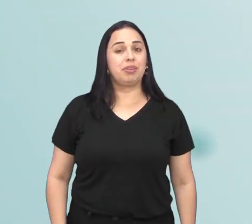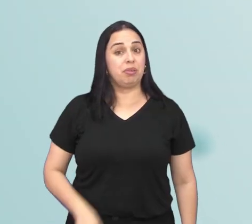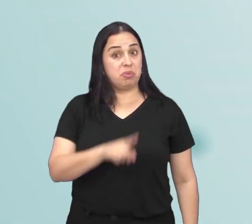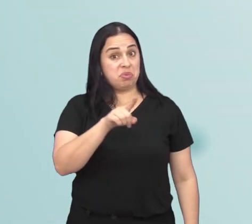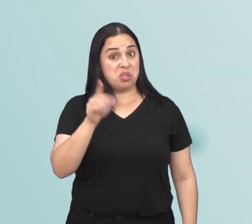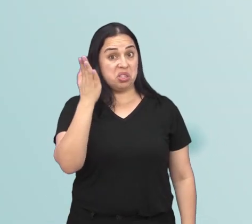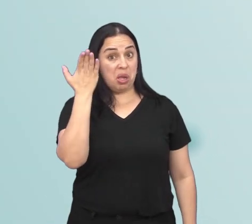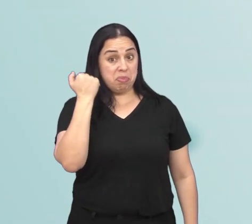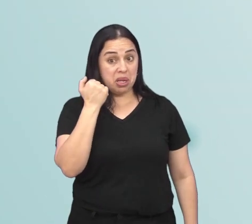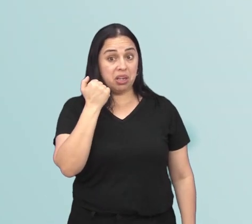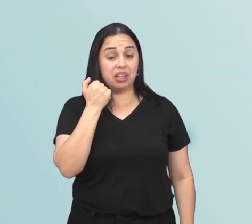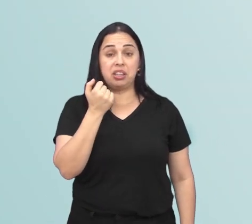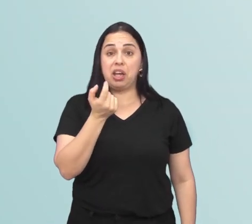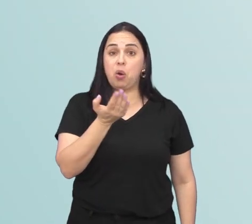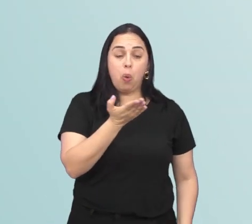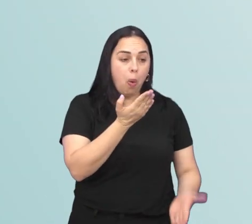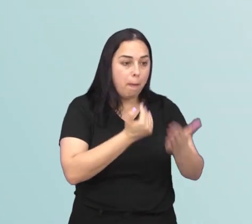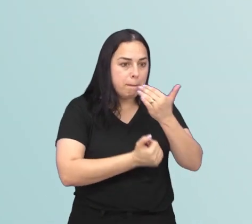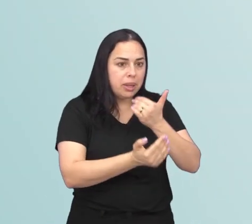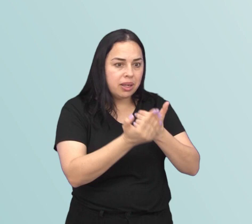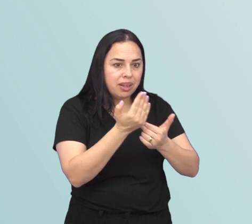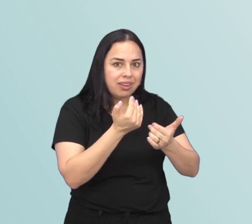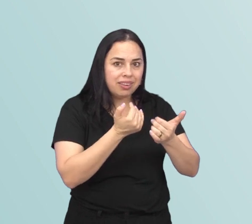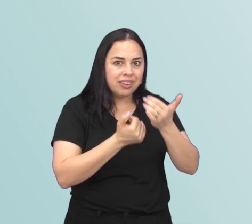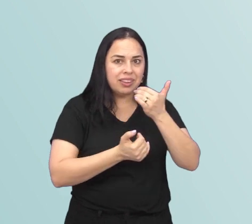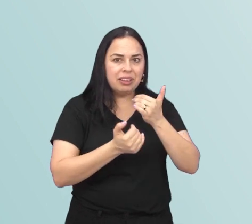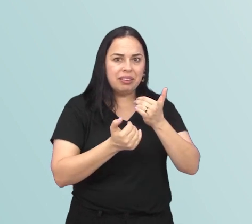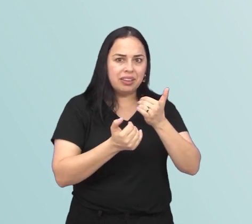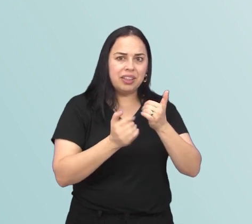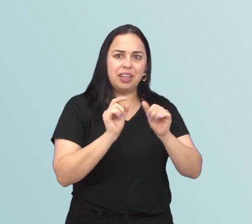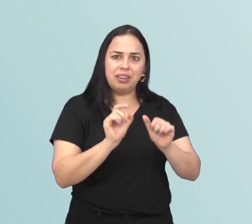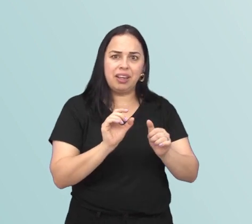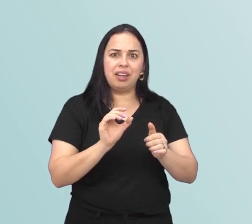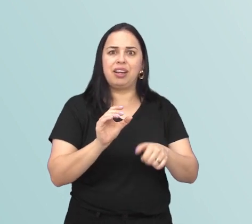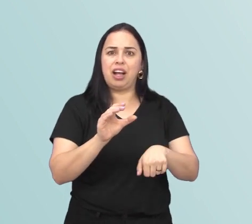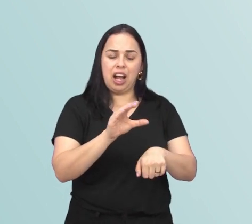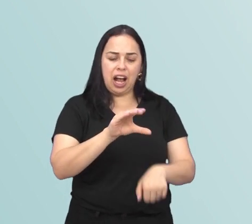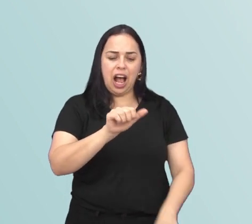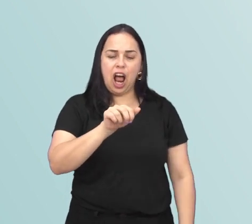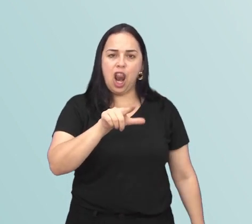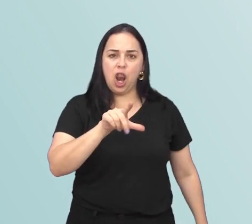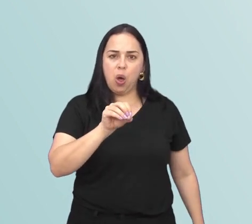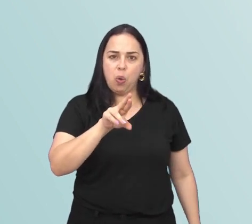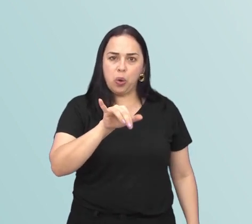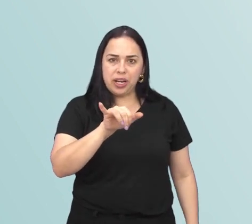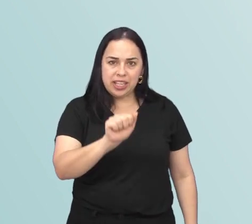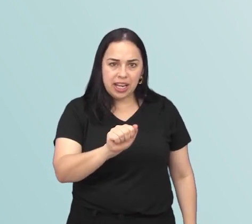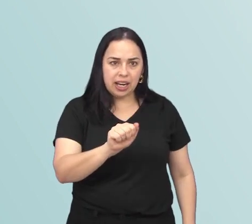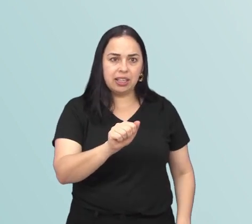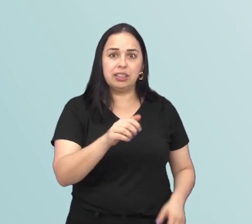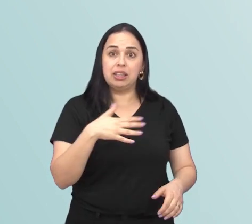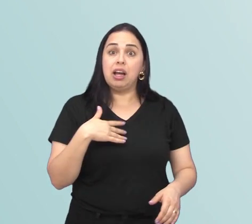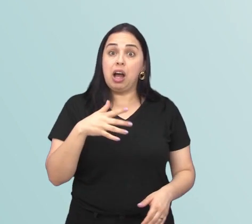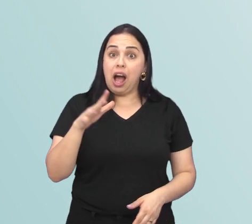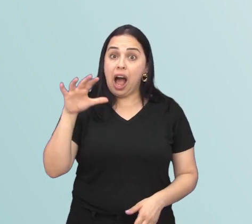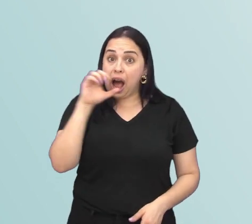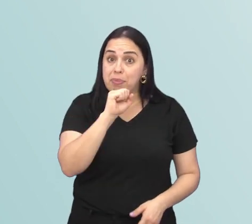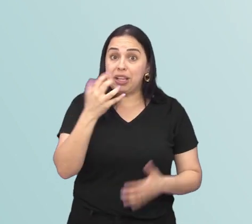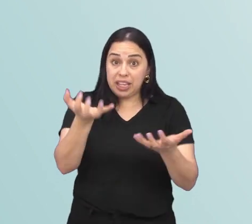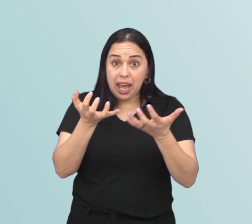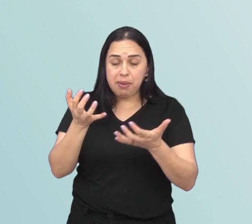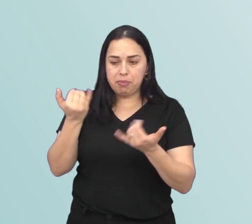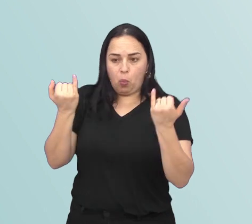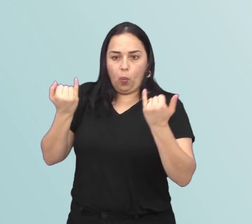Você sabia que existem alguns alimentos que possuem caloria negativa? Se você está querendo emagrecer, corre e pega a caneta que você